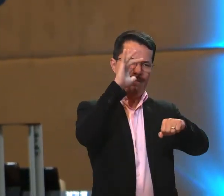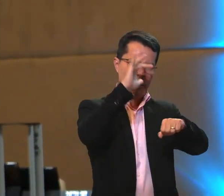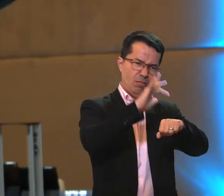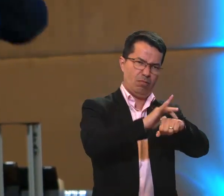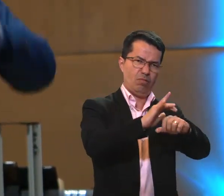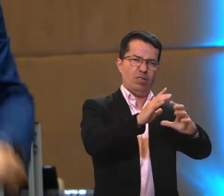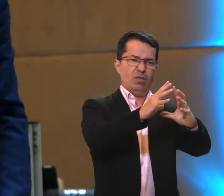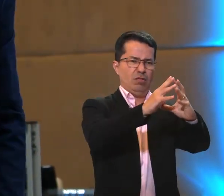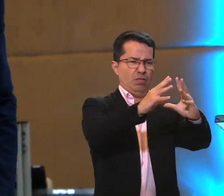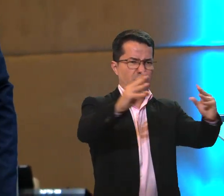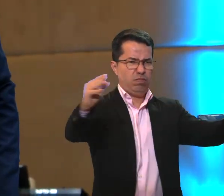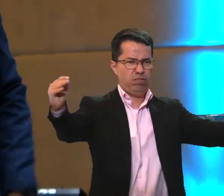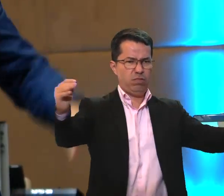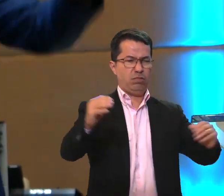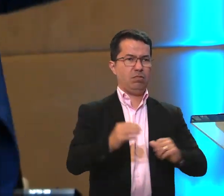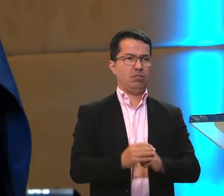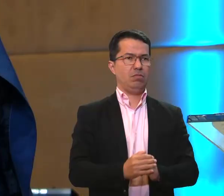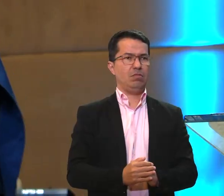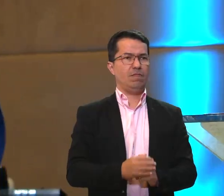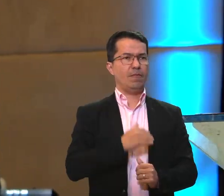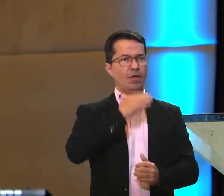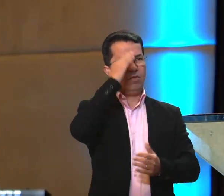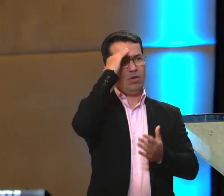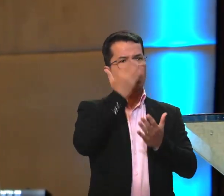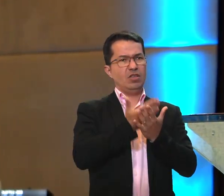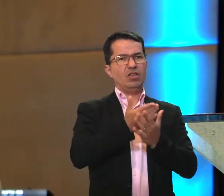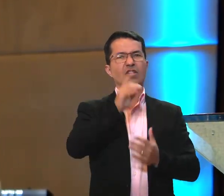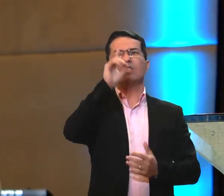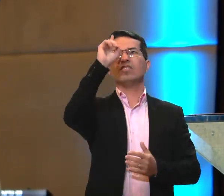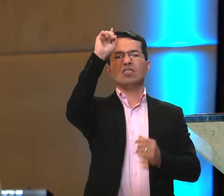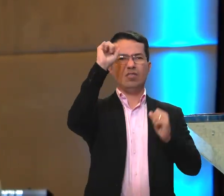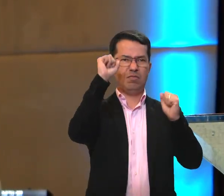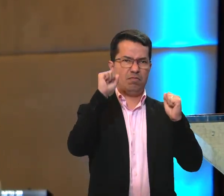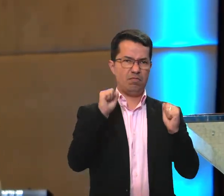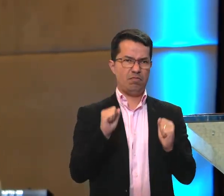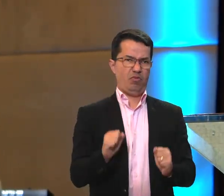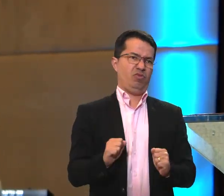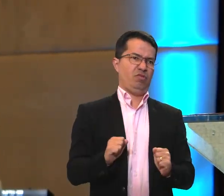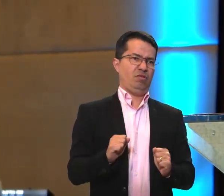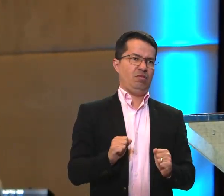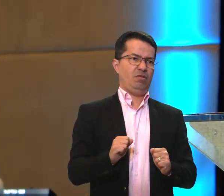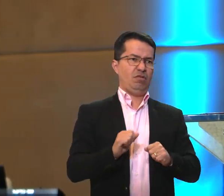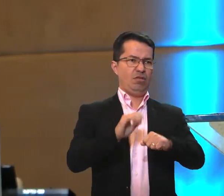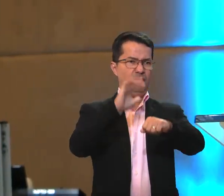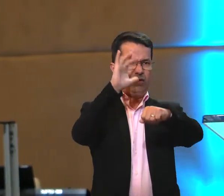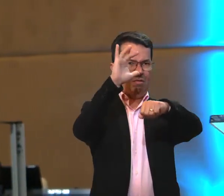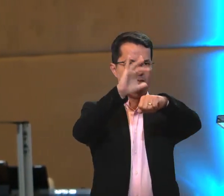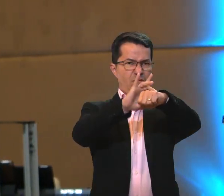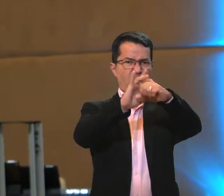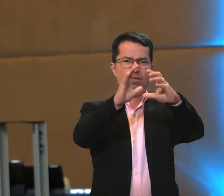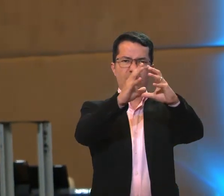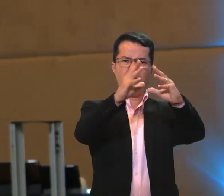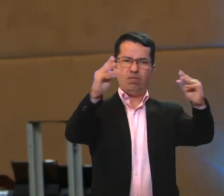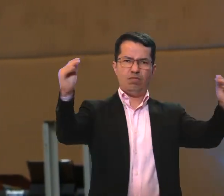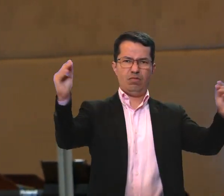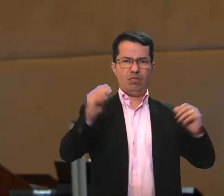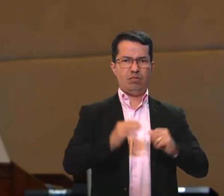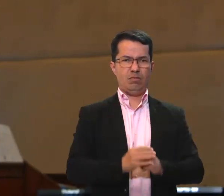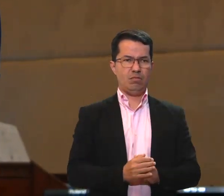Eu creio que Deus pode sarar a tua casa. Você crê nisso? Eu já vi famílias sendo restauradas porque uma